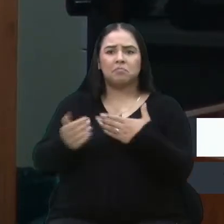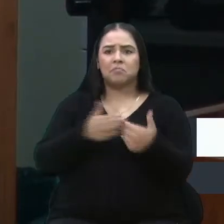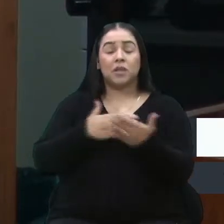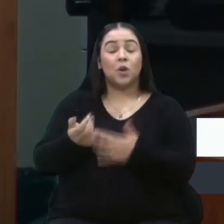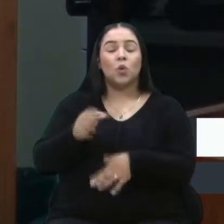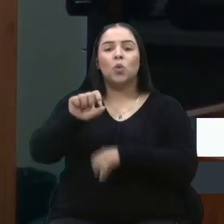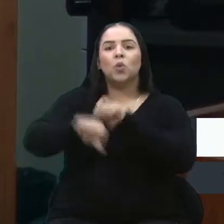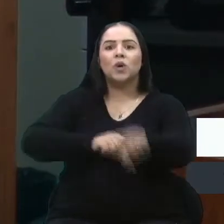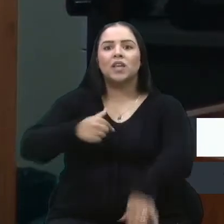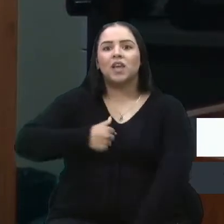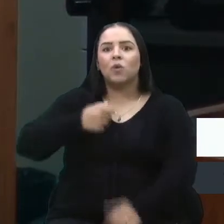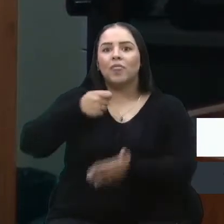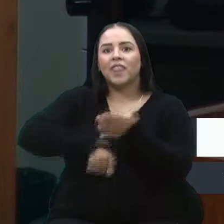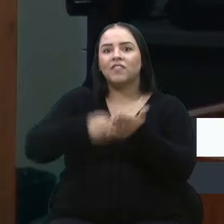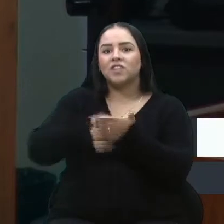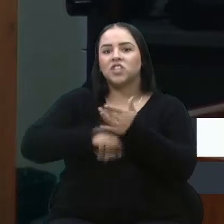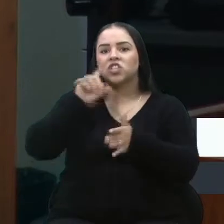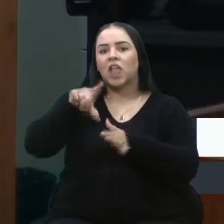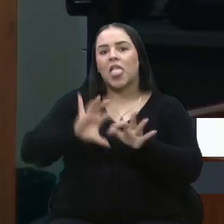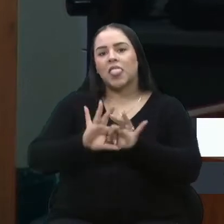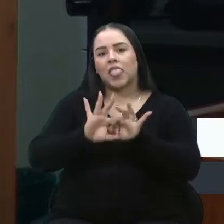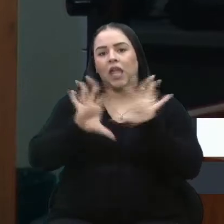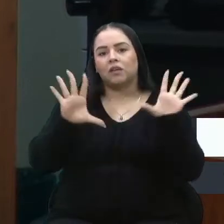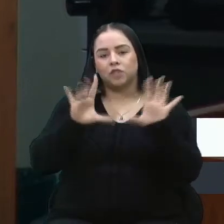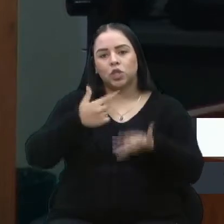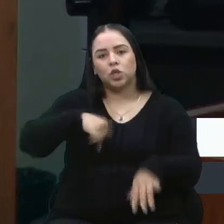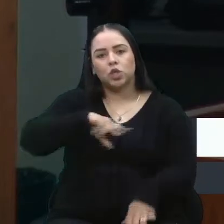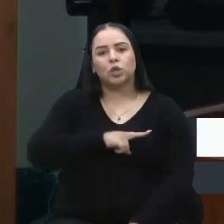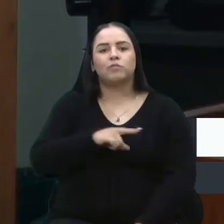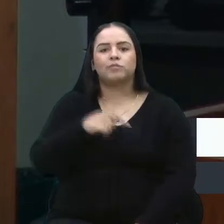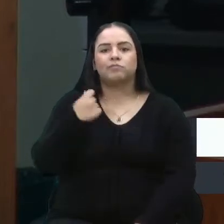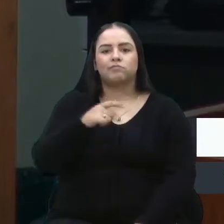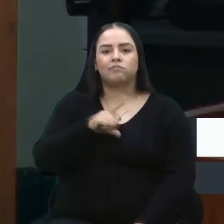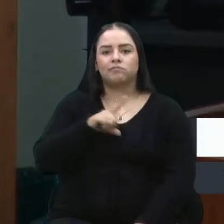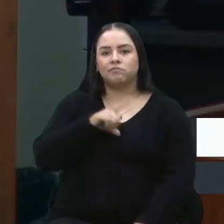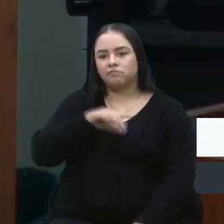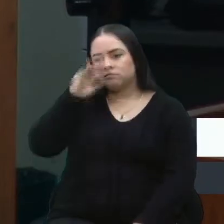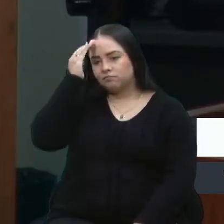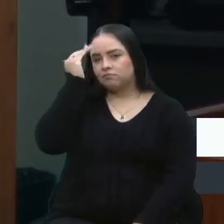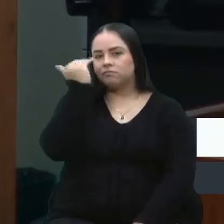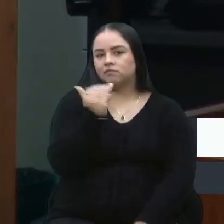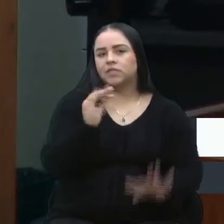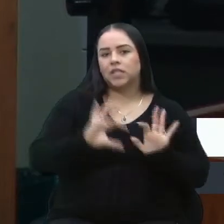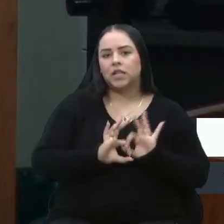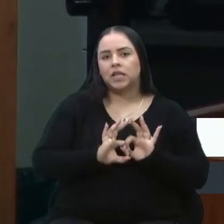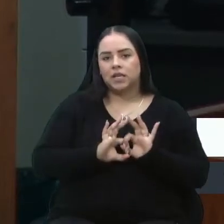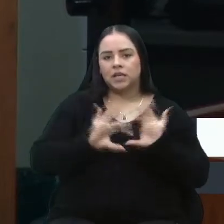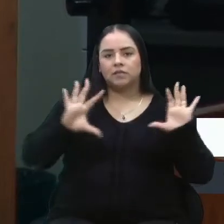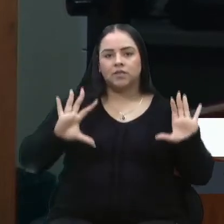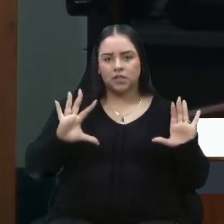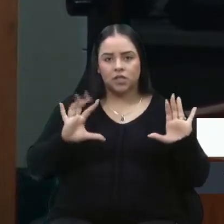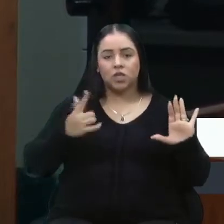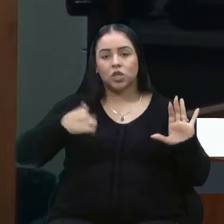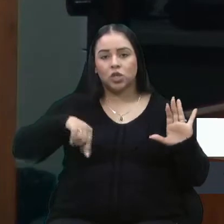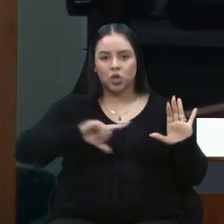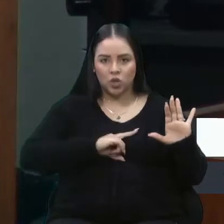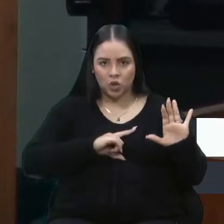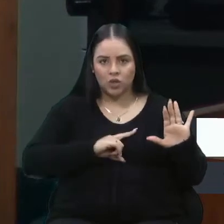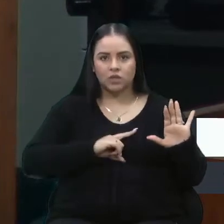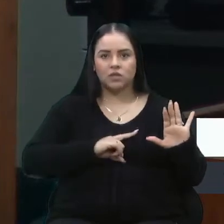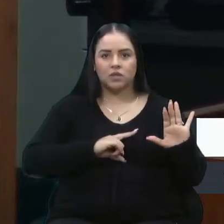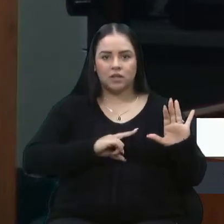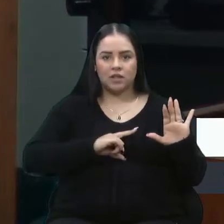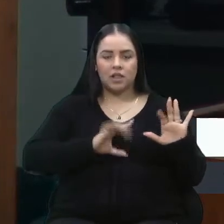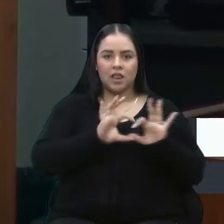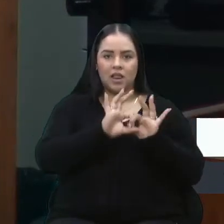liberdade a liberdade a gente tem que respeitar a liberdade a nossa liberdade termina onde começa a do outro